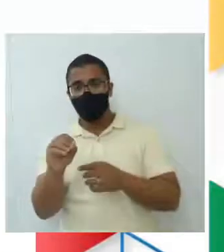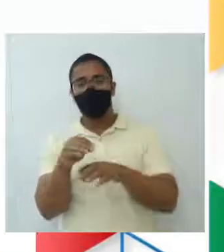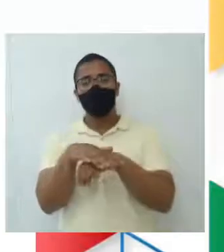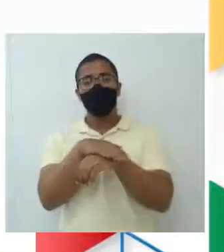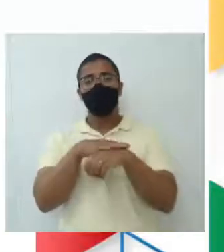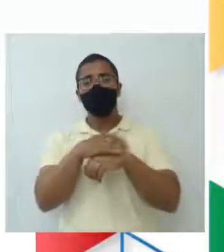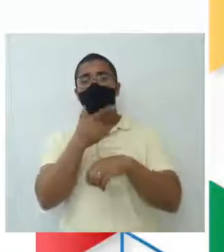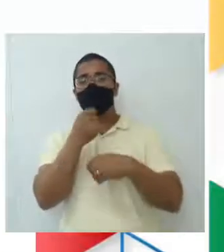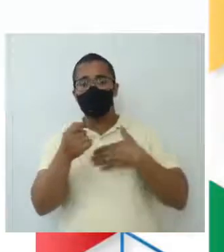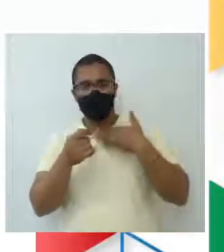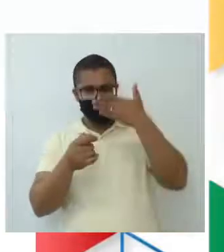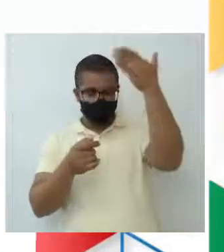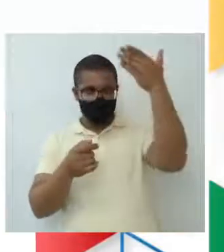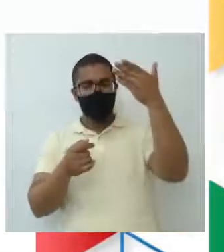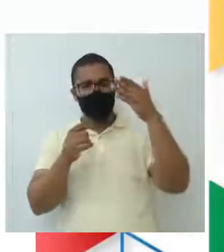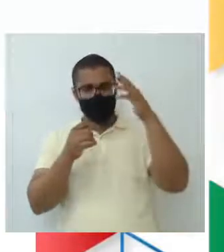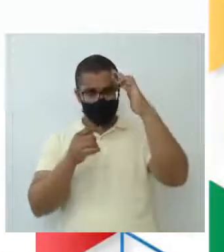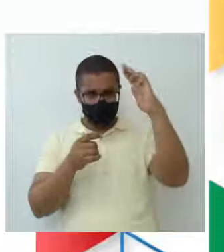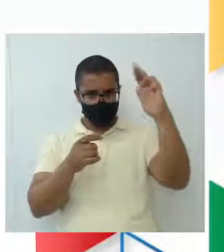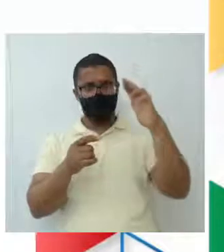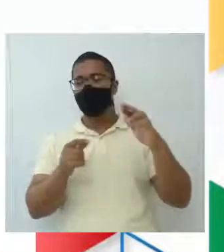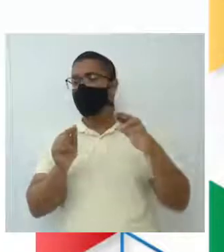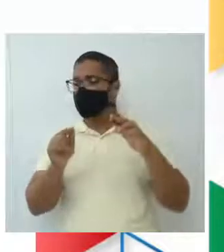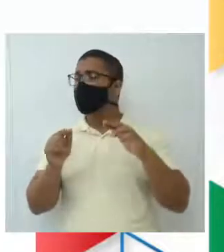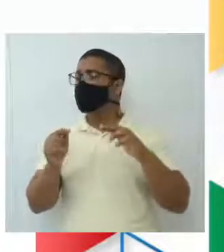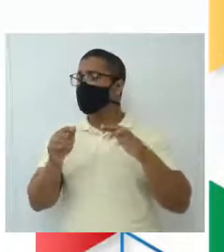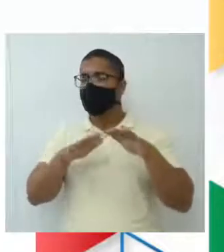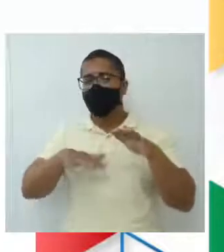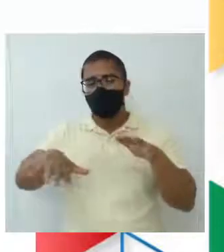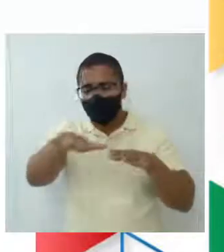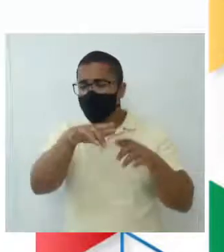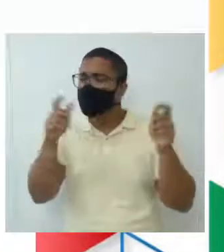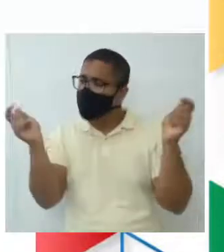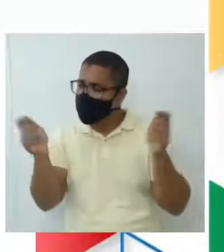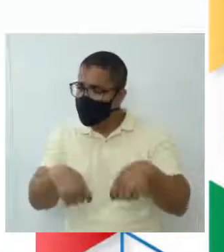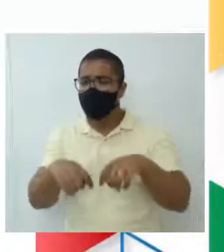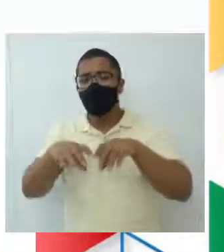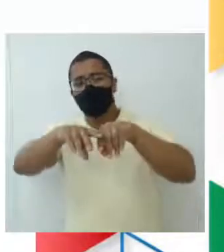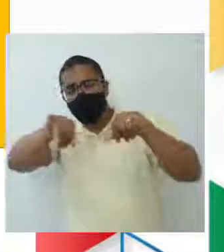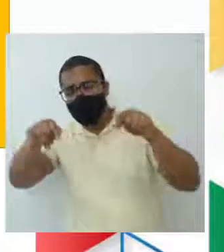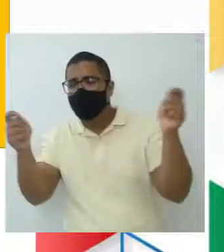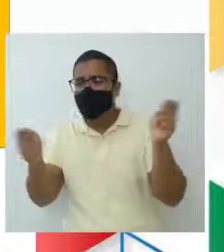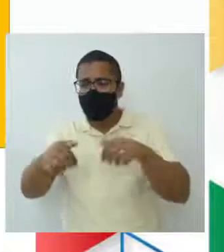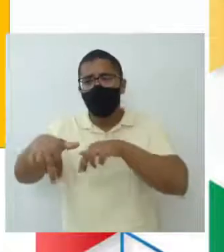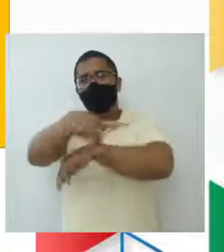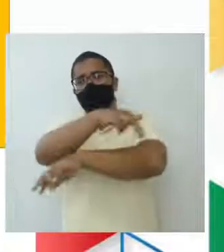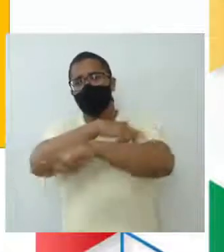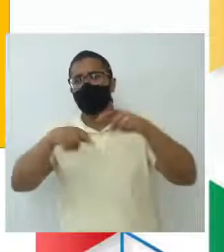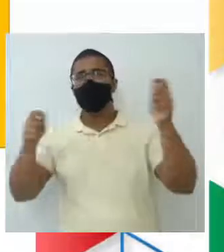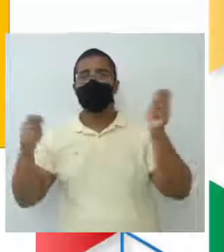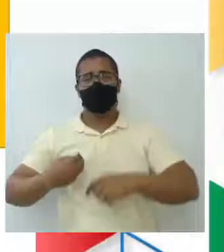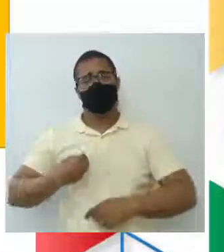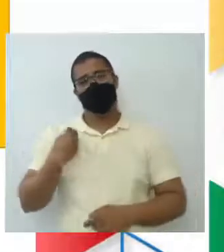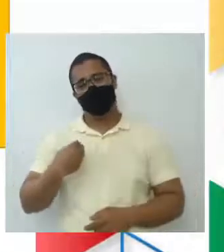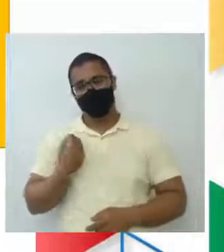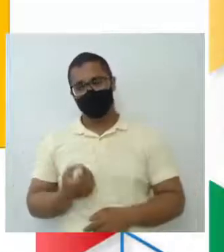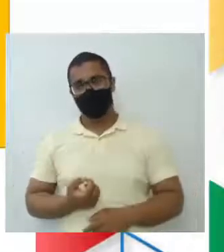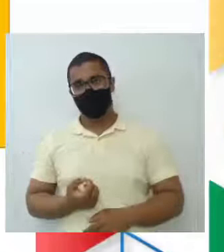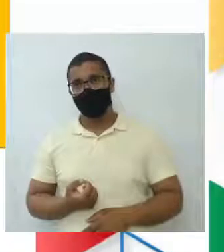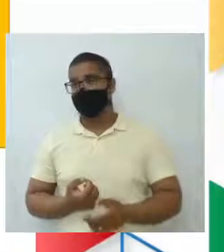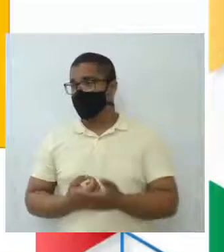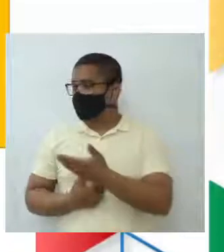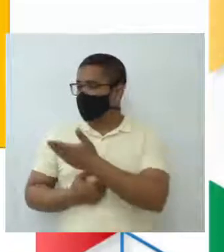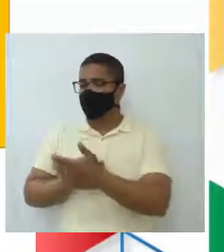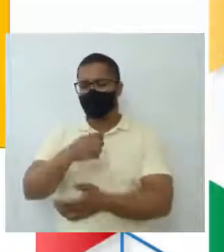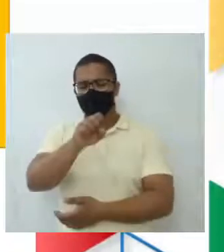sultão, pedindo que os cristãos pudessem frequentar a Terra Santa. E temos aqui a Santa Clara. Quem